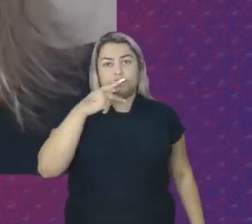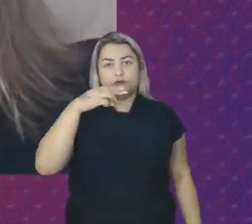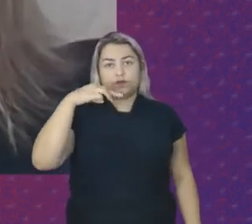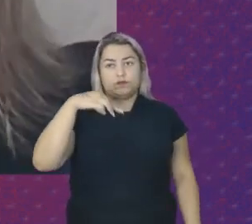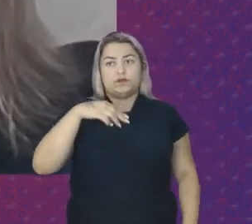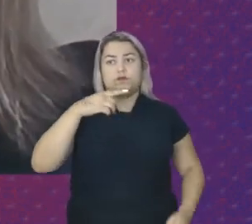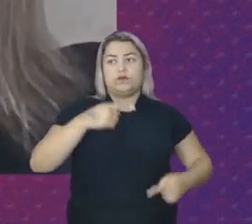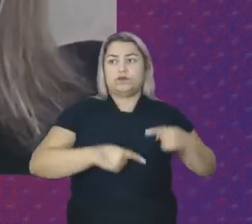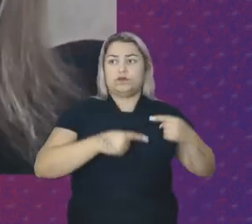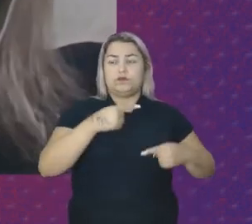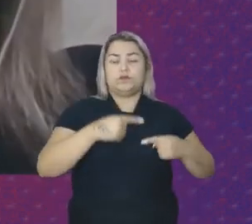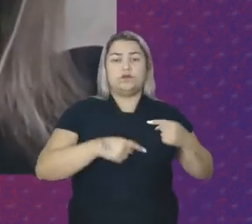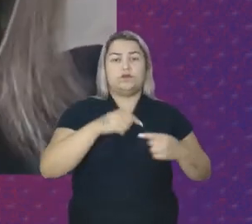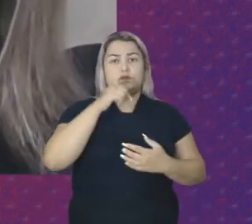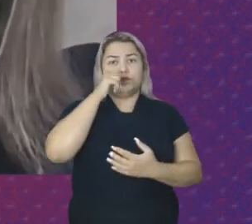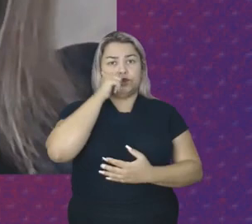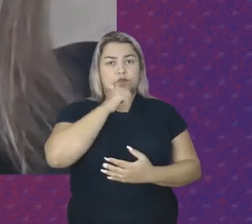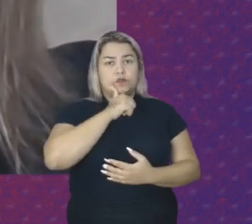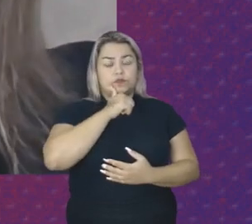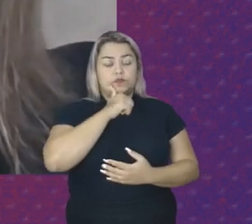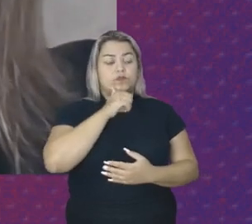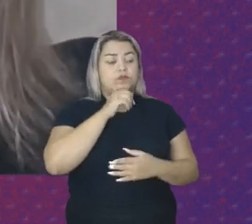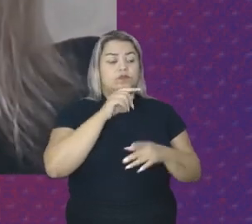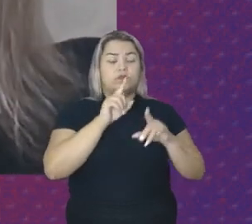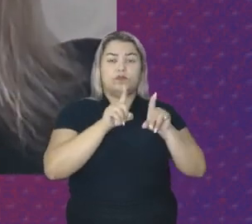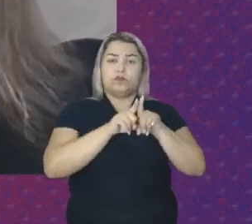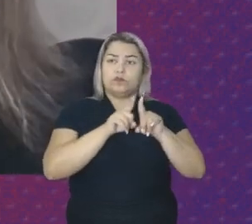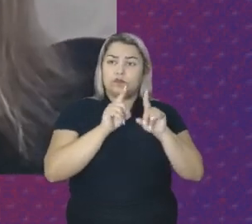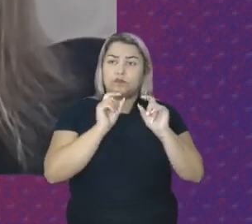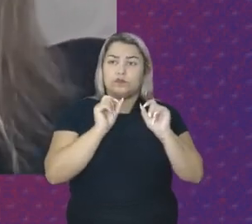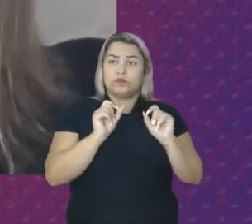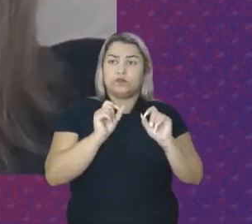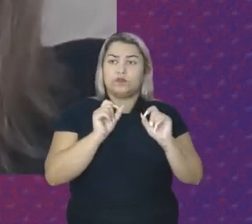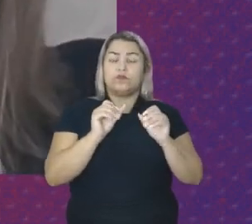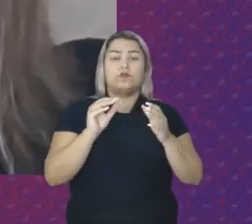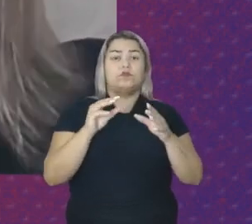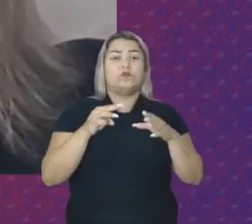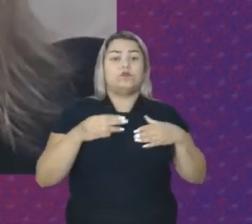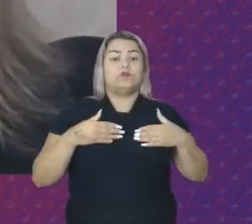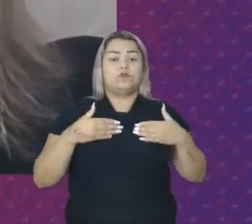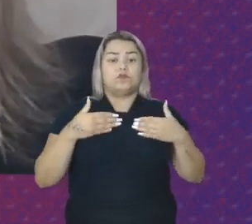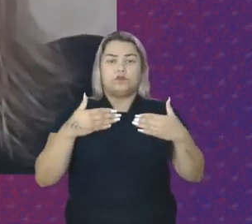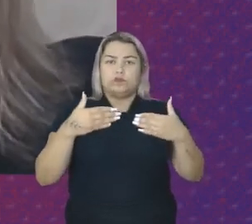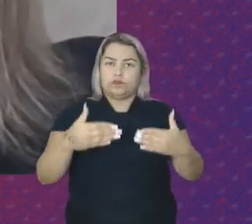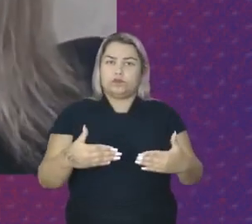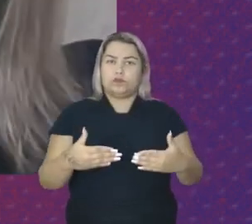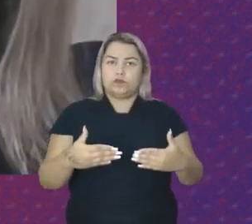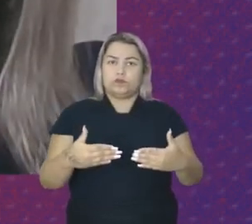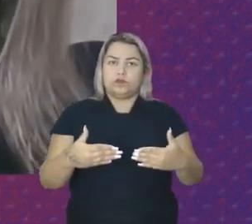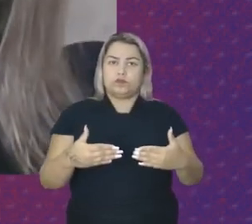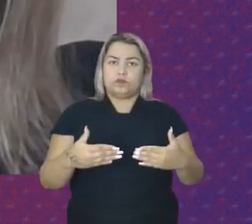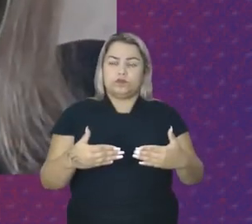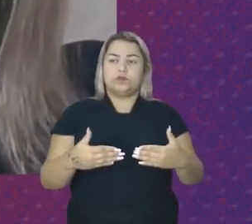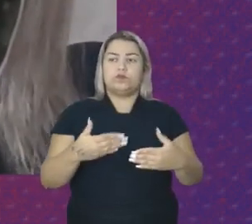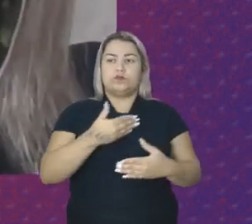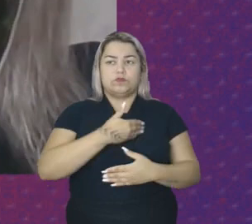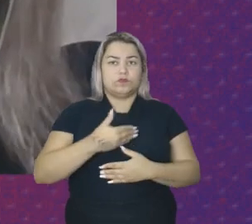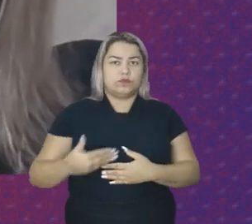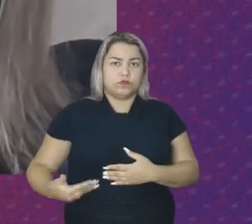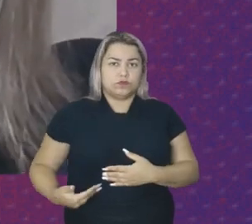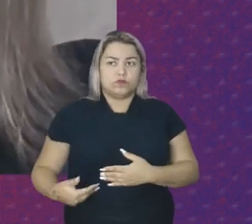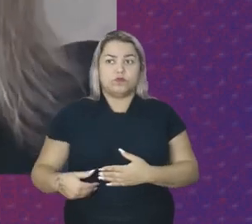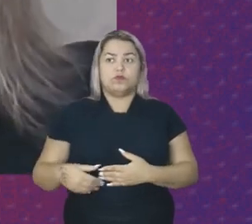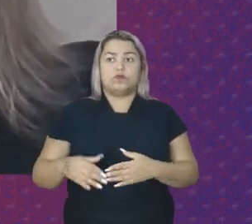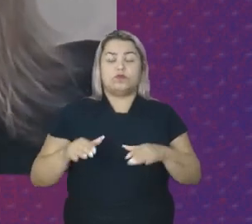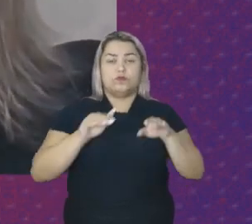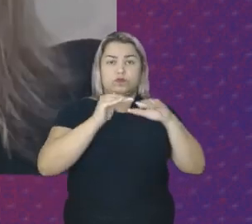de Políticas para as Mulheres, com status de ministério no governo federal, e a Secretaria de Promoção